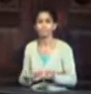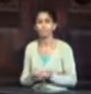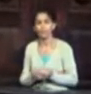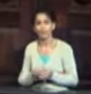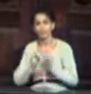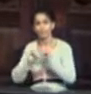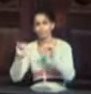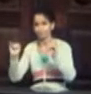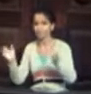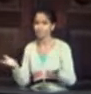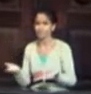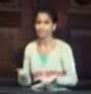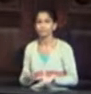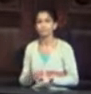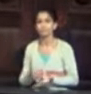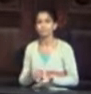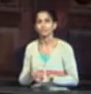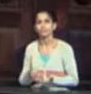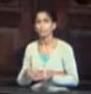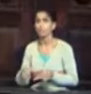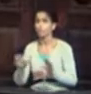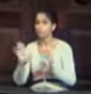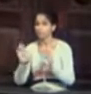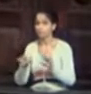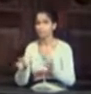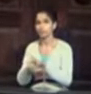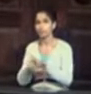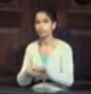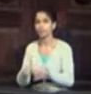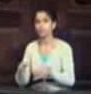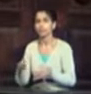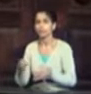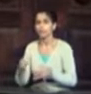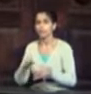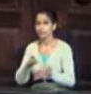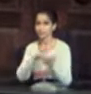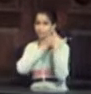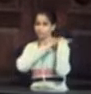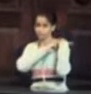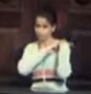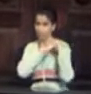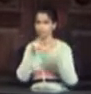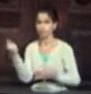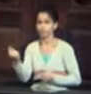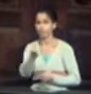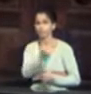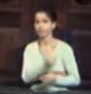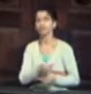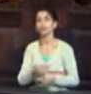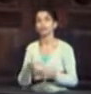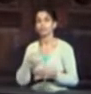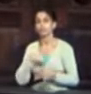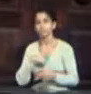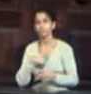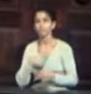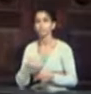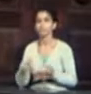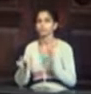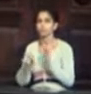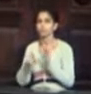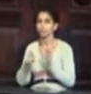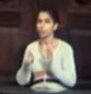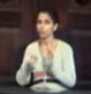esta iniciativa nos chama a responsabilidade em relação, não a esta iniciativa, mas ao projeto